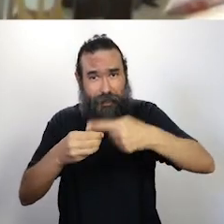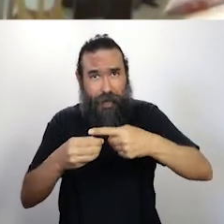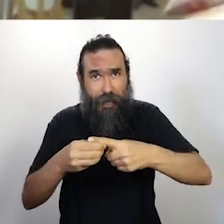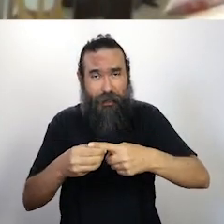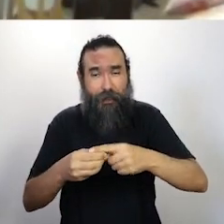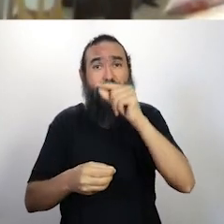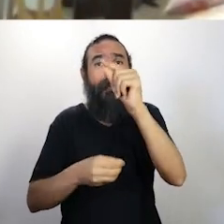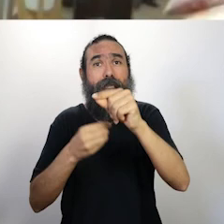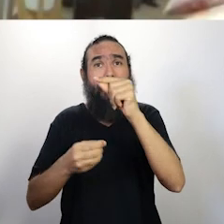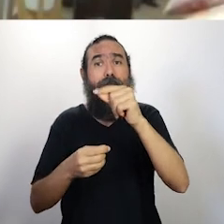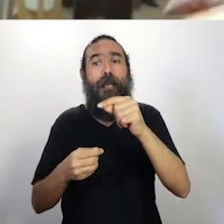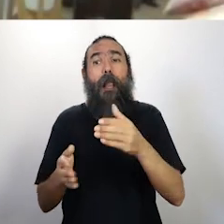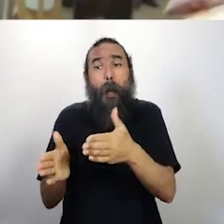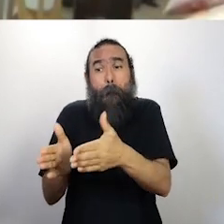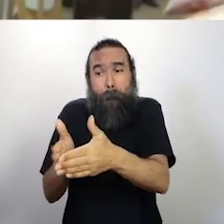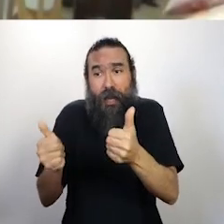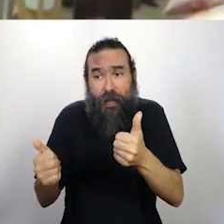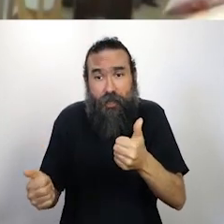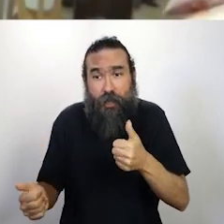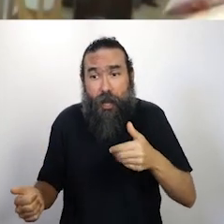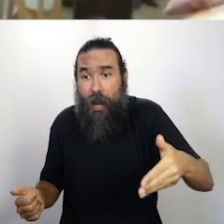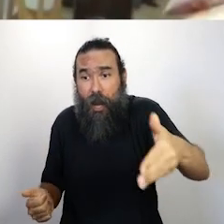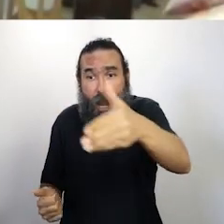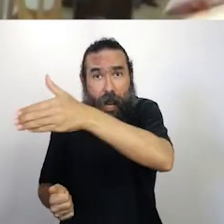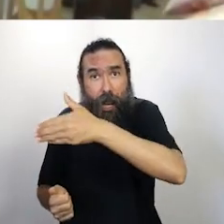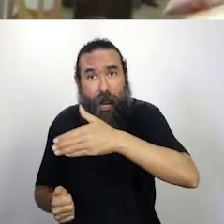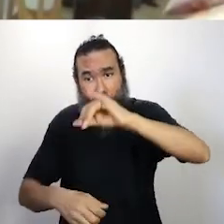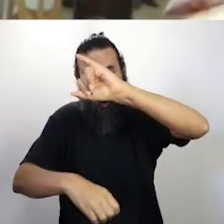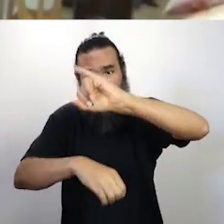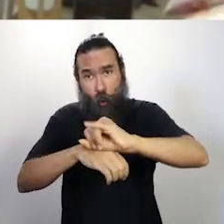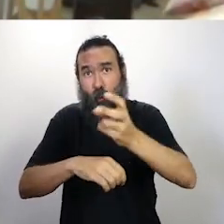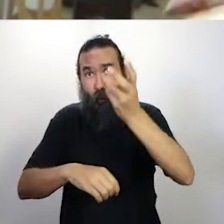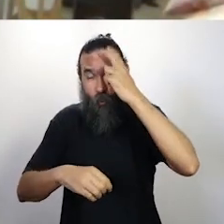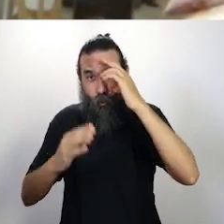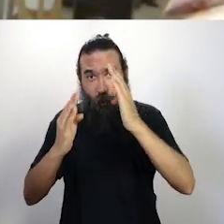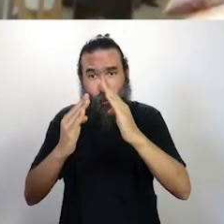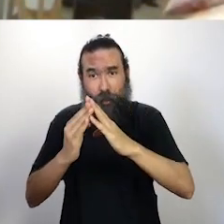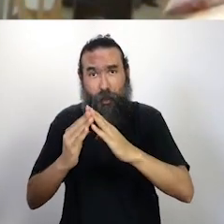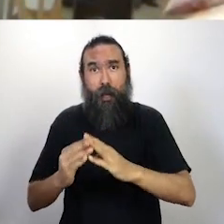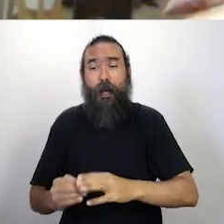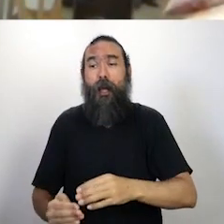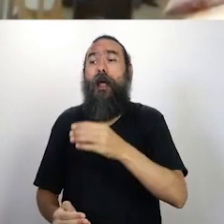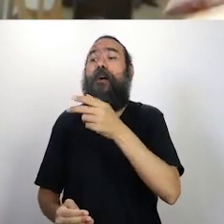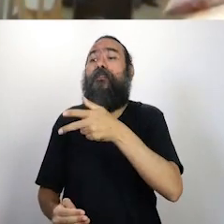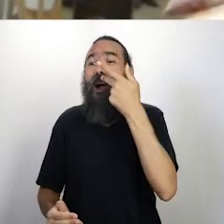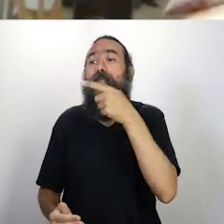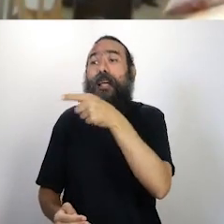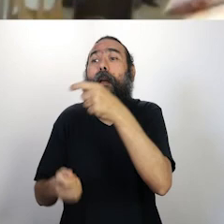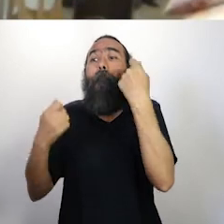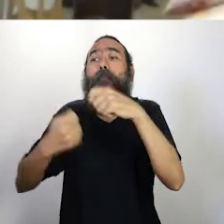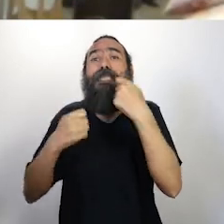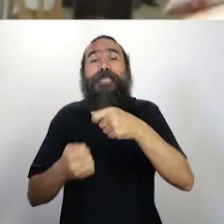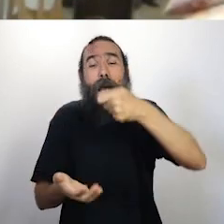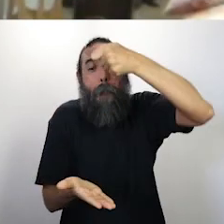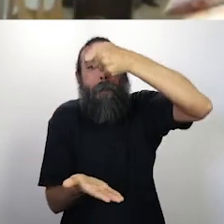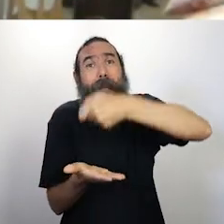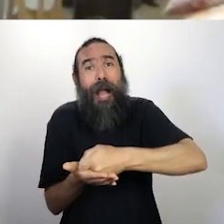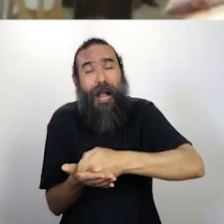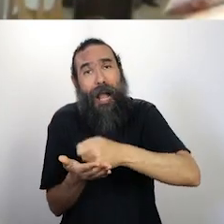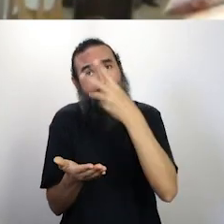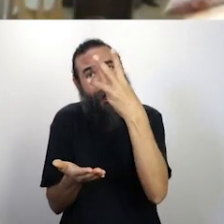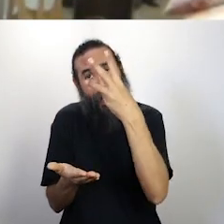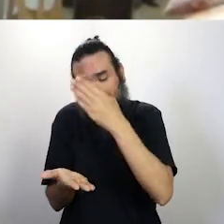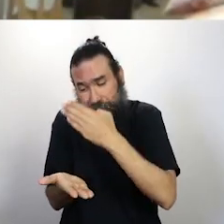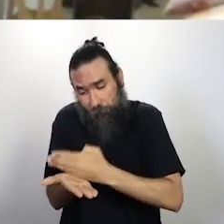cultura por exemplo e que eles paguem por exemplo três parcelas de 10 mil reais ao nosso entender a lei